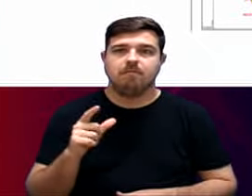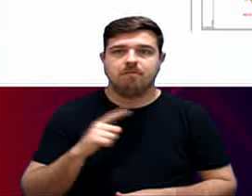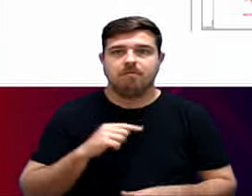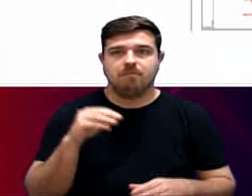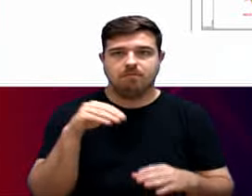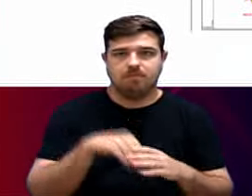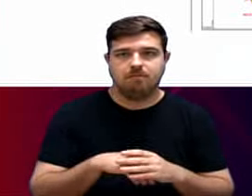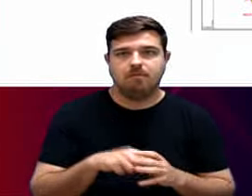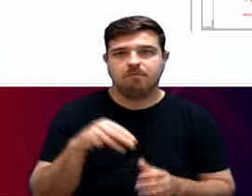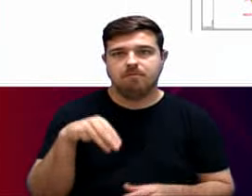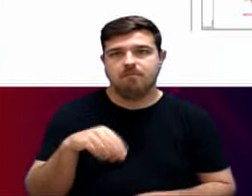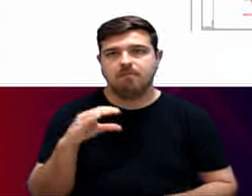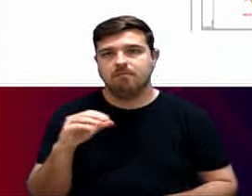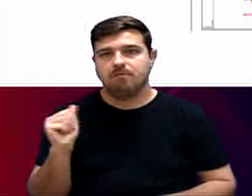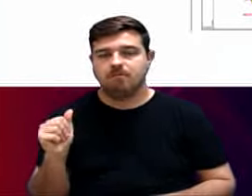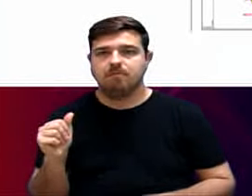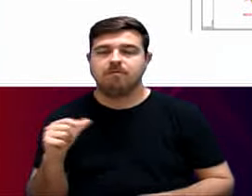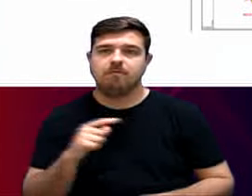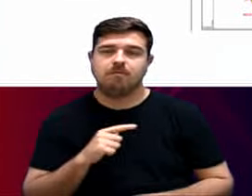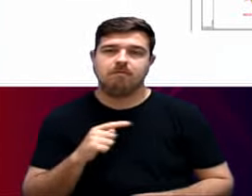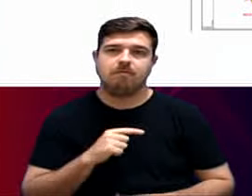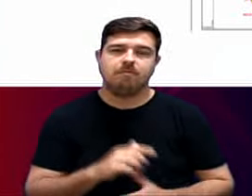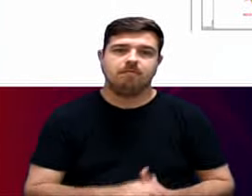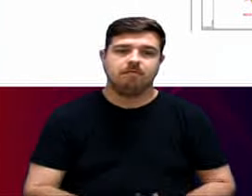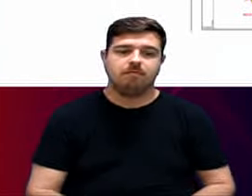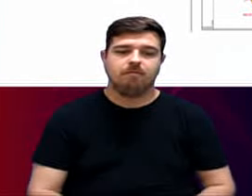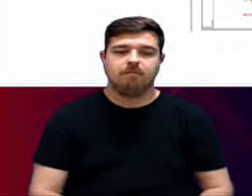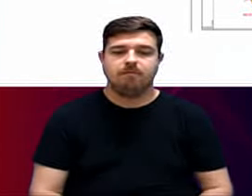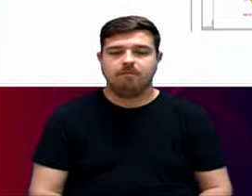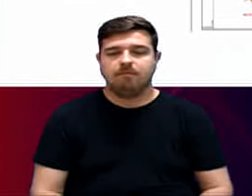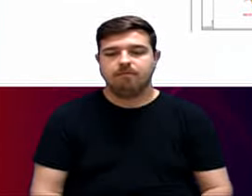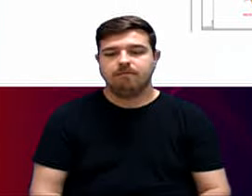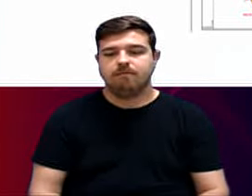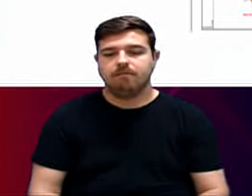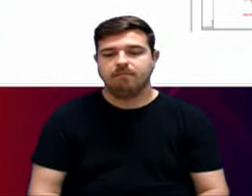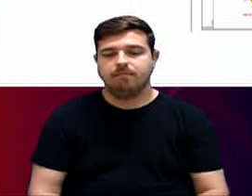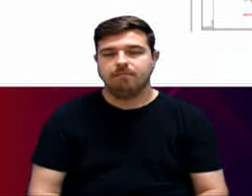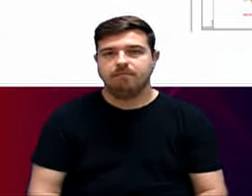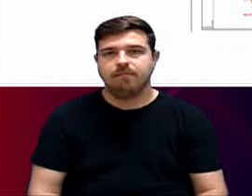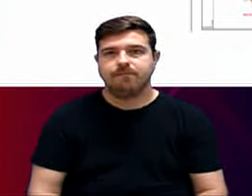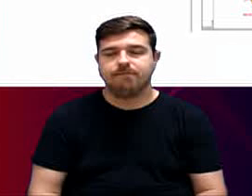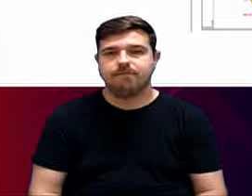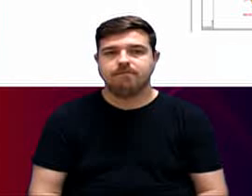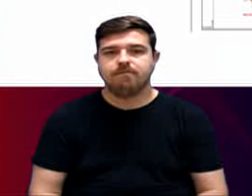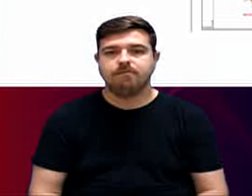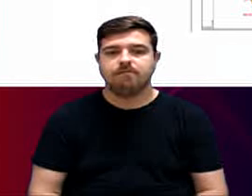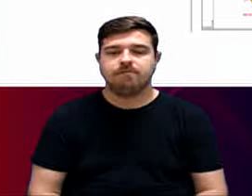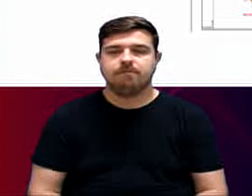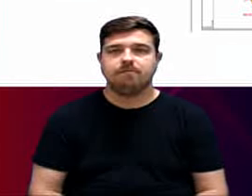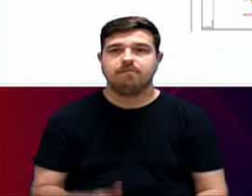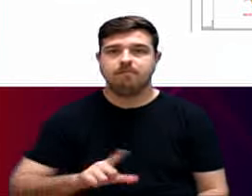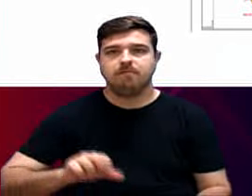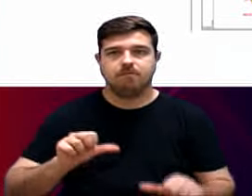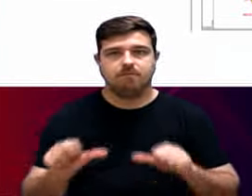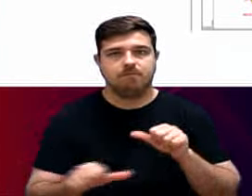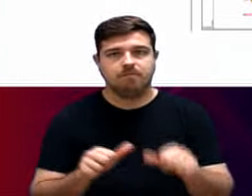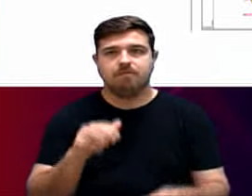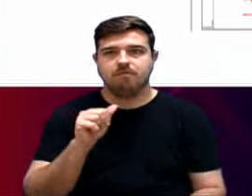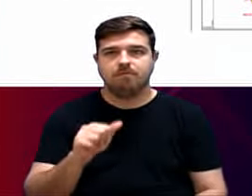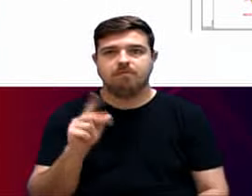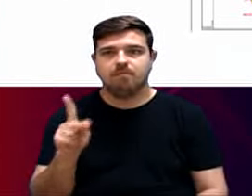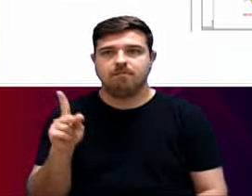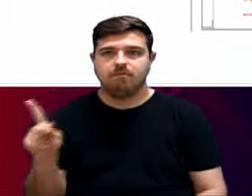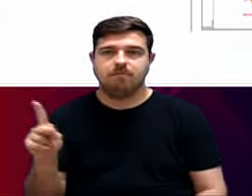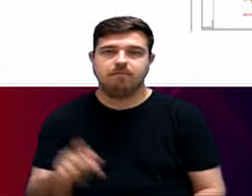emca então ali é intocável né vira eh é foi transformado em